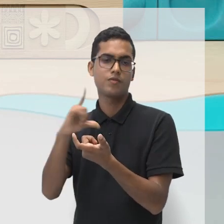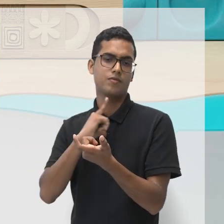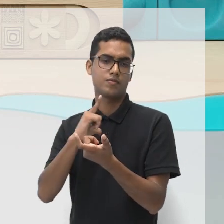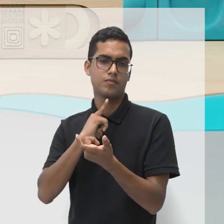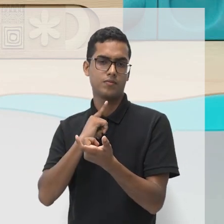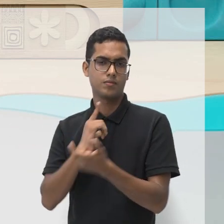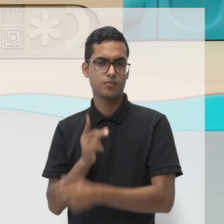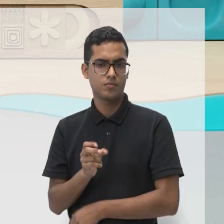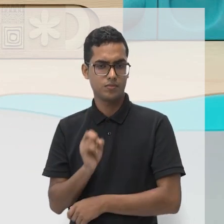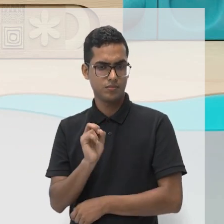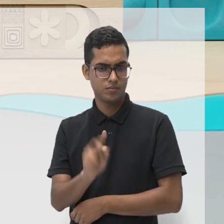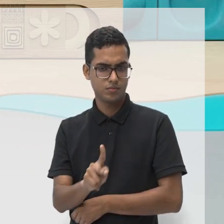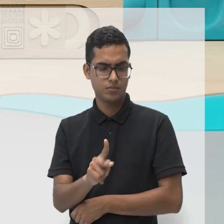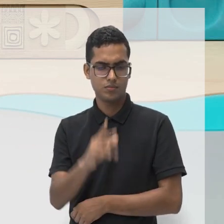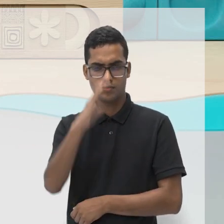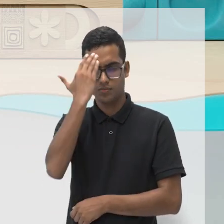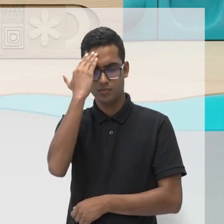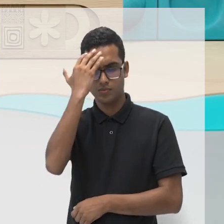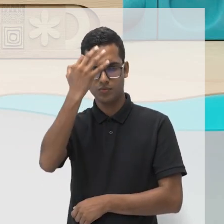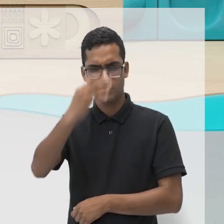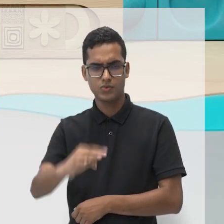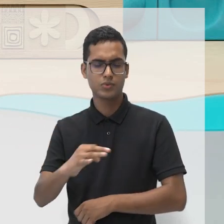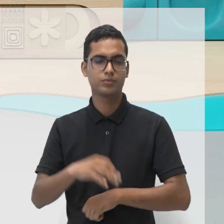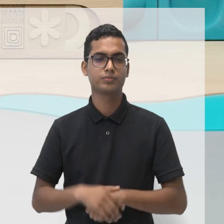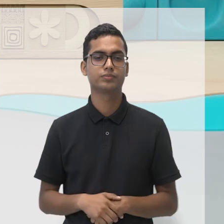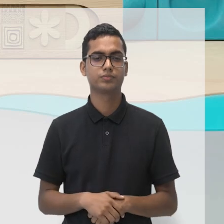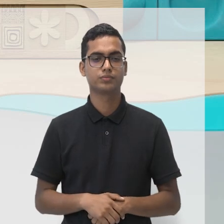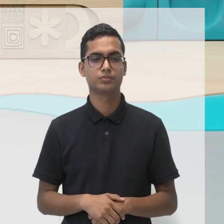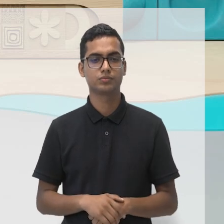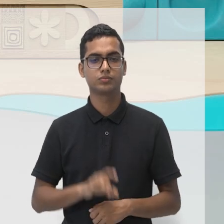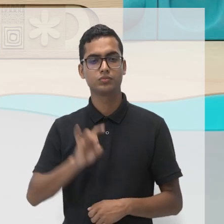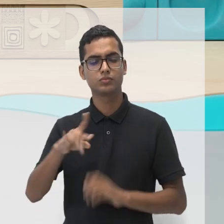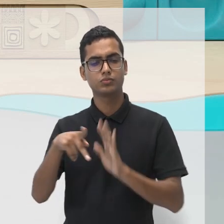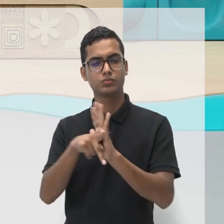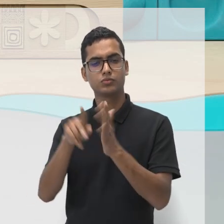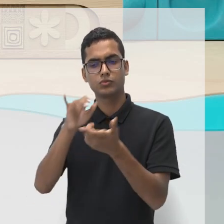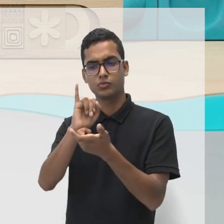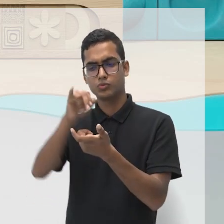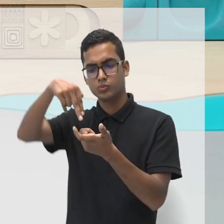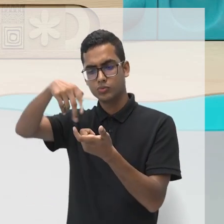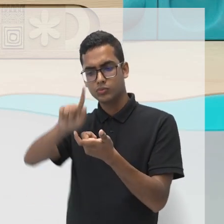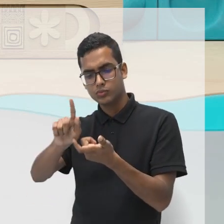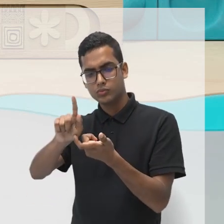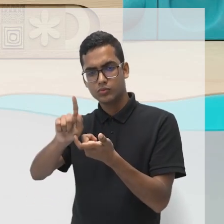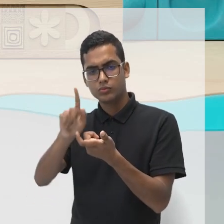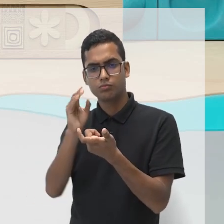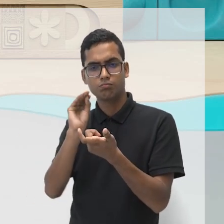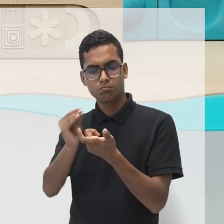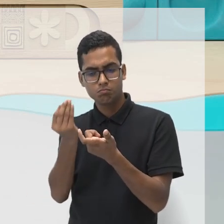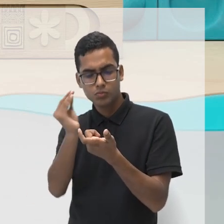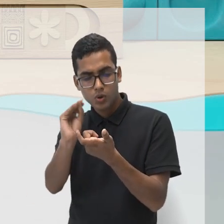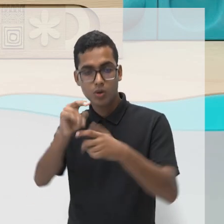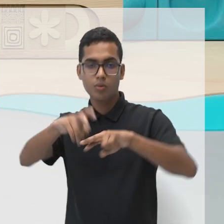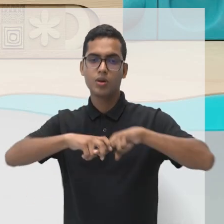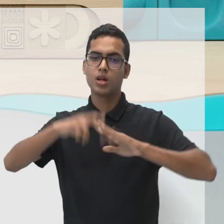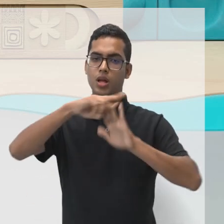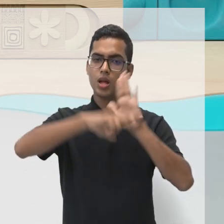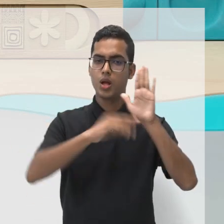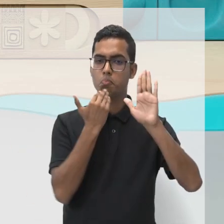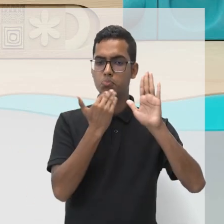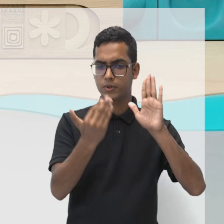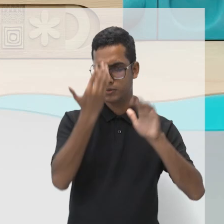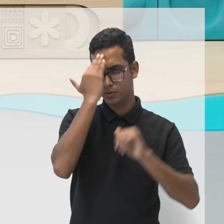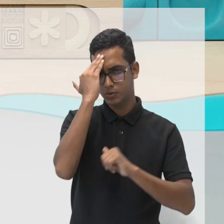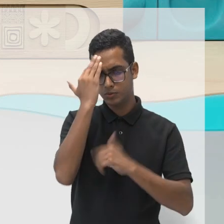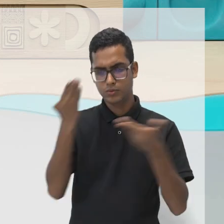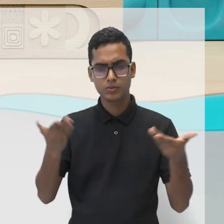ação está ocorrendo naquele momento, tá certo? Ele só está ali com terminação em ing, porque a regra assim exige. Olha só, eu